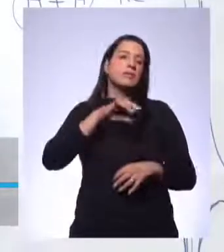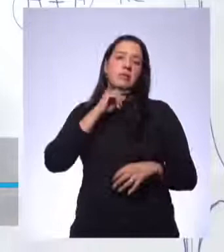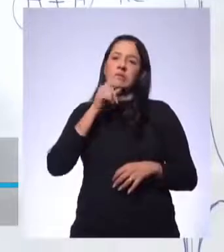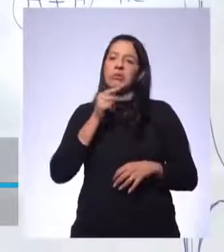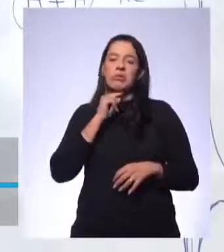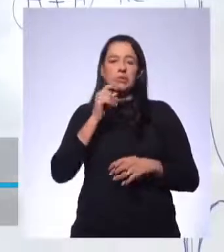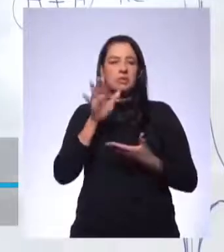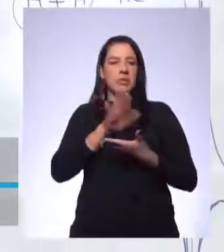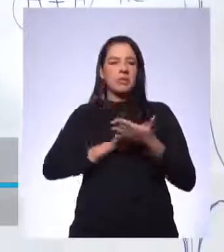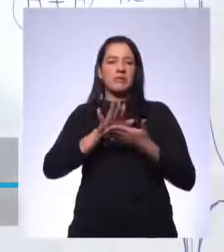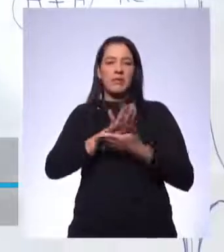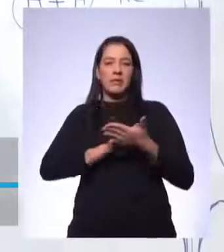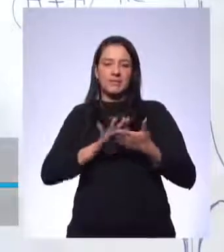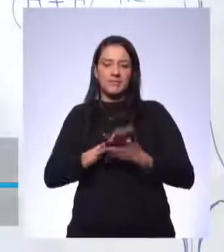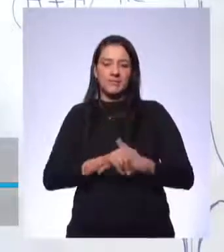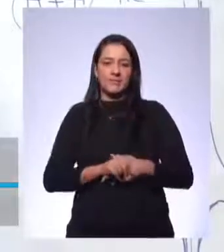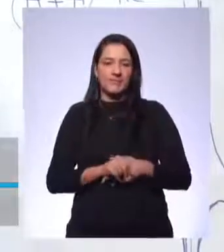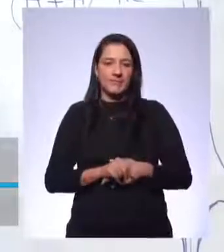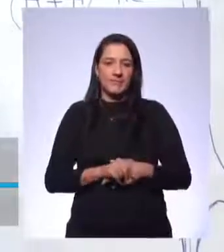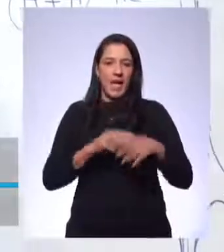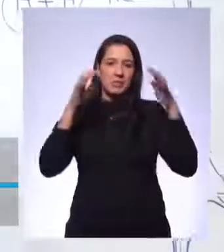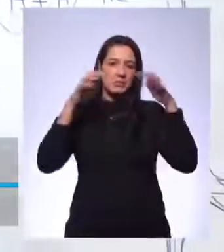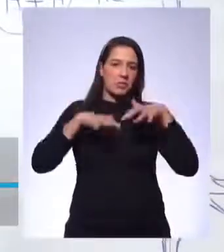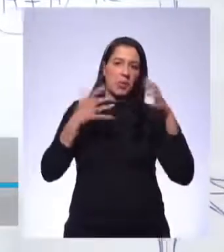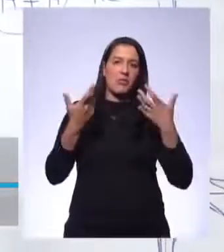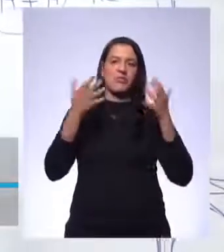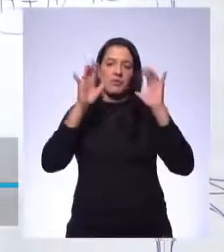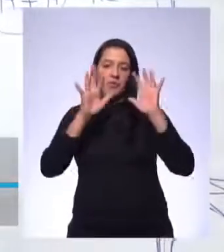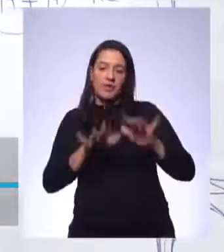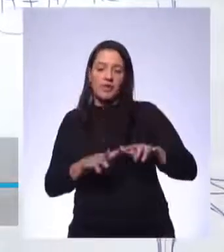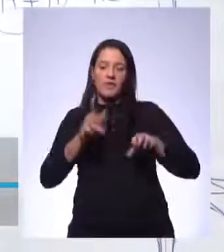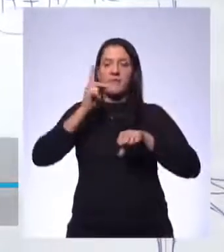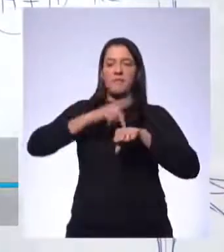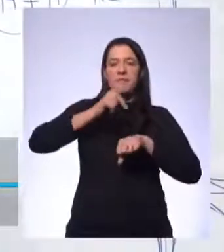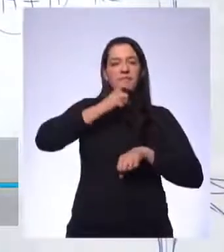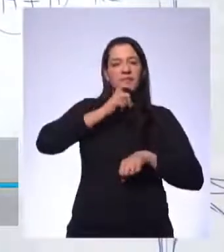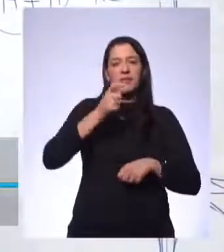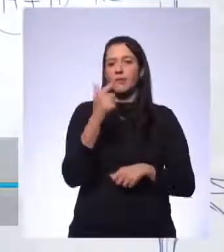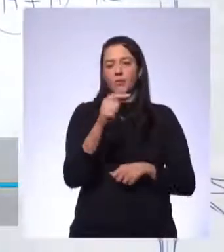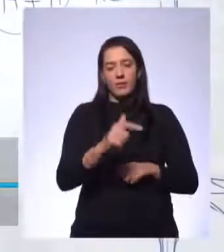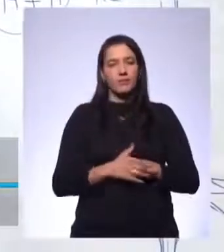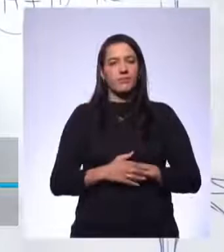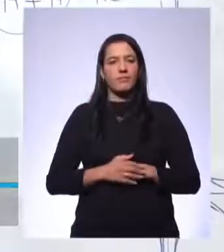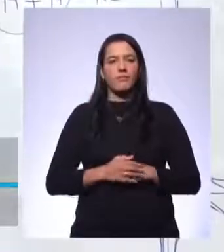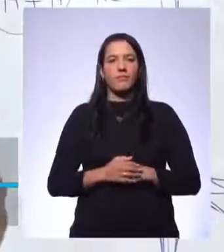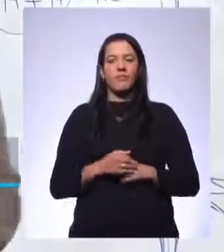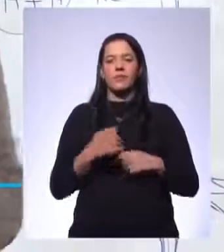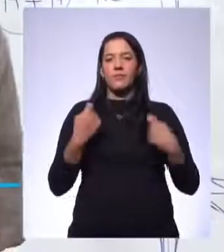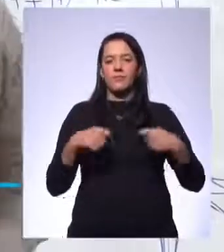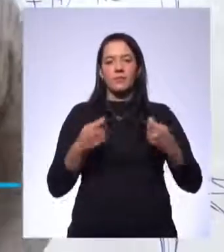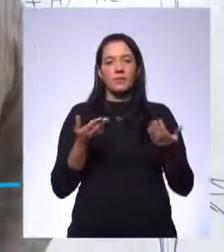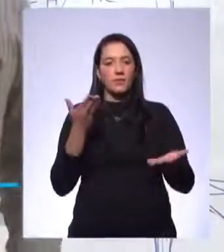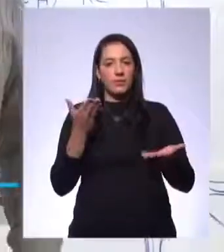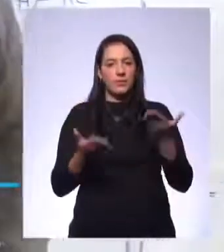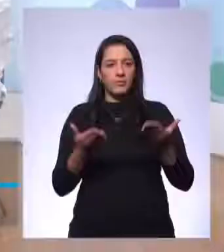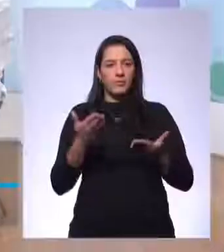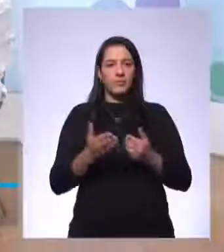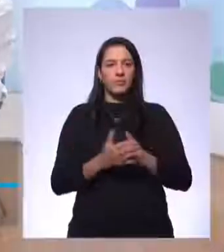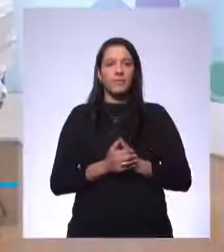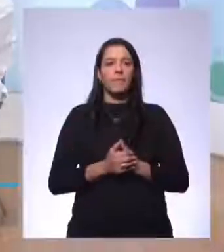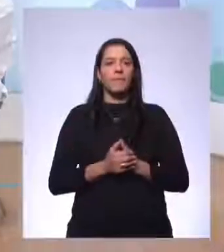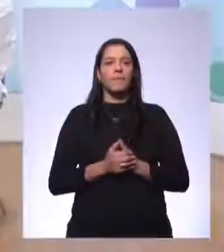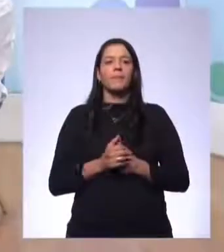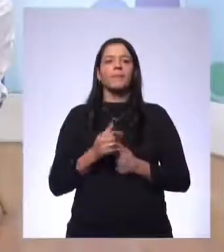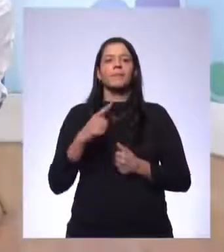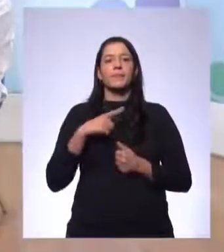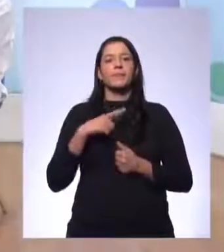nem cai granizo. E nem chove, depende da pressão e temperatura. Entendeu? Propriedade da água. Quais são os estados da água?